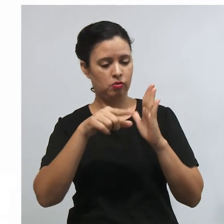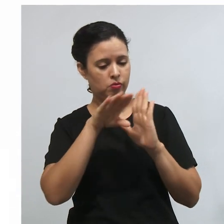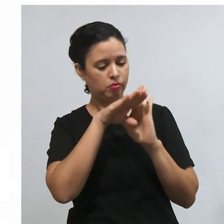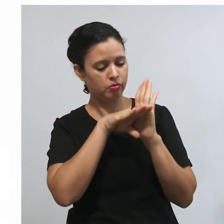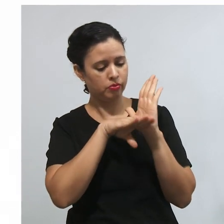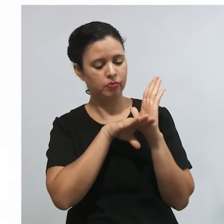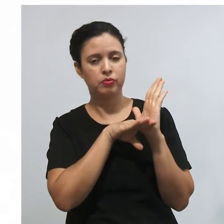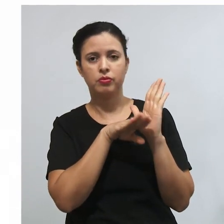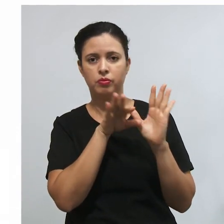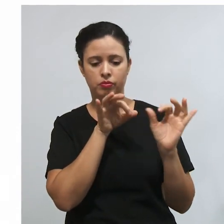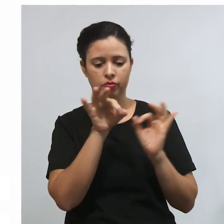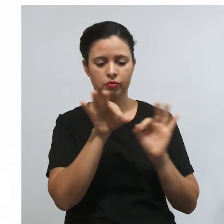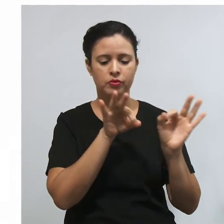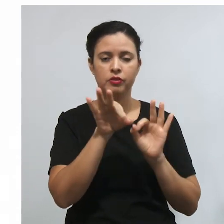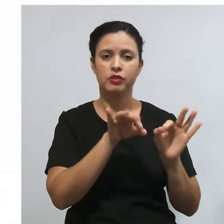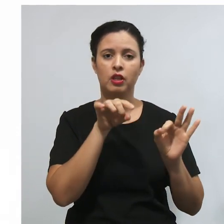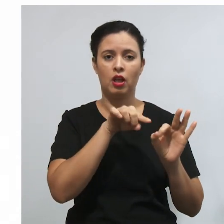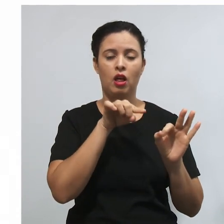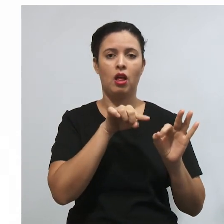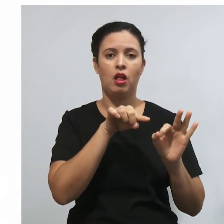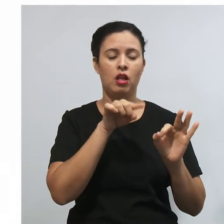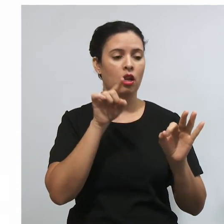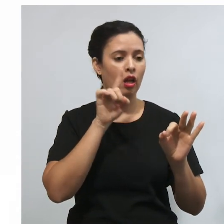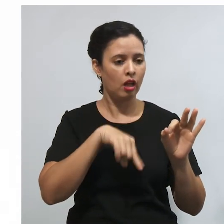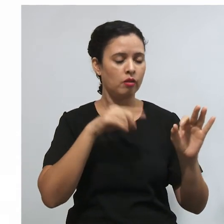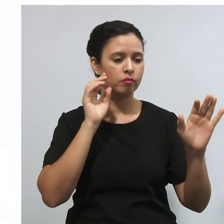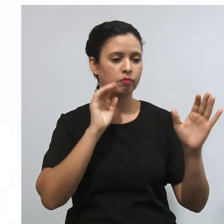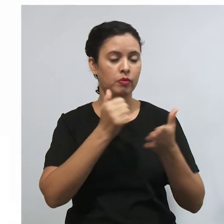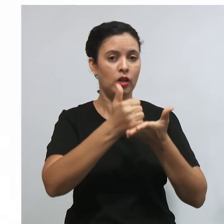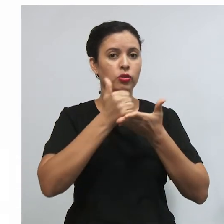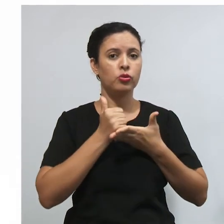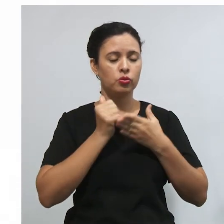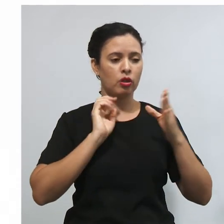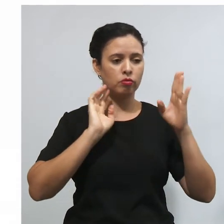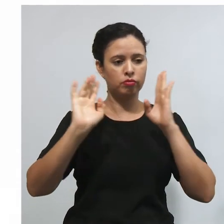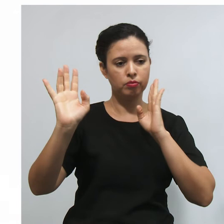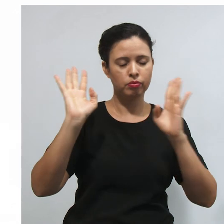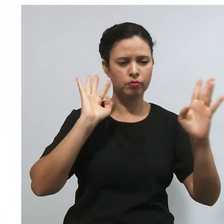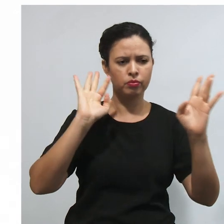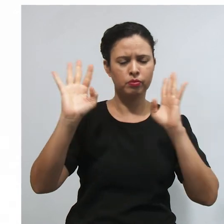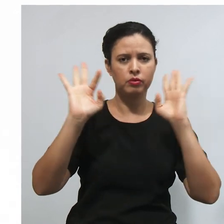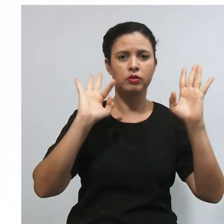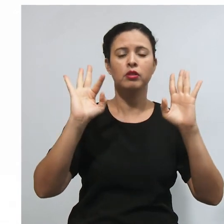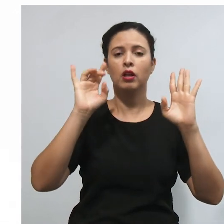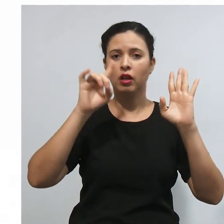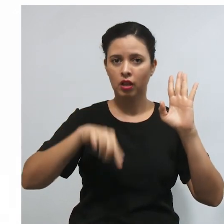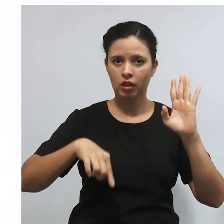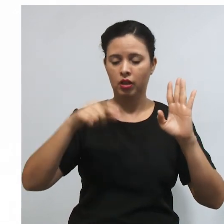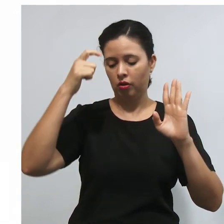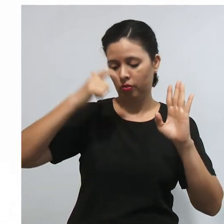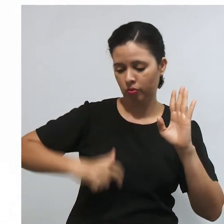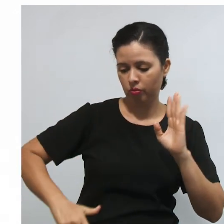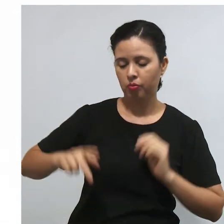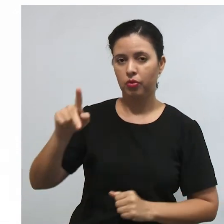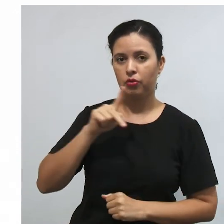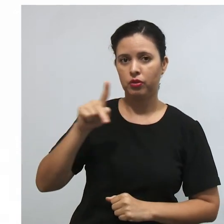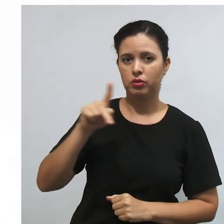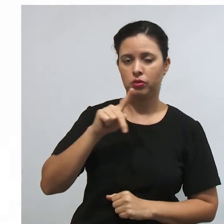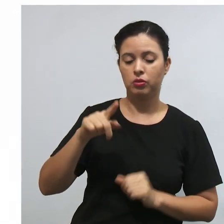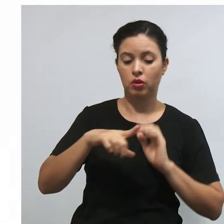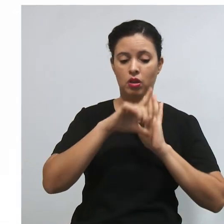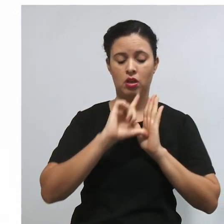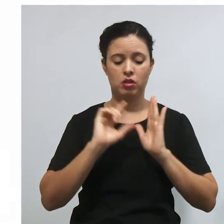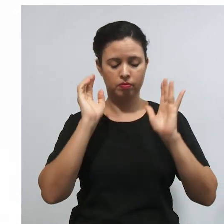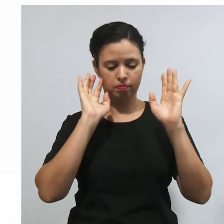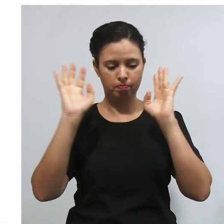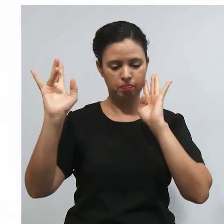sendo como sendo reflexivo, né? Então, a reflexividade no ofício do professor é extremamente importante